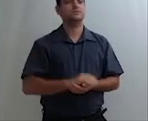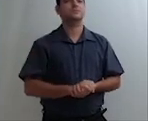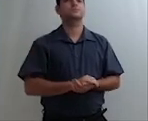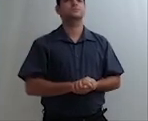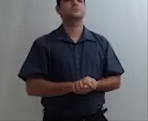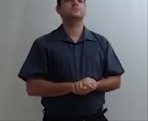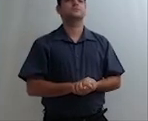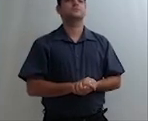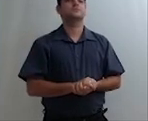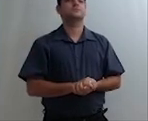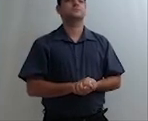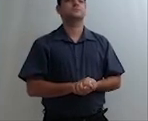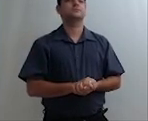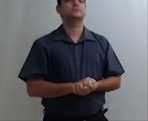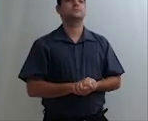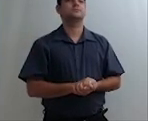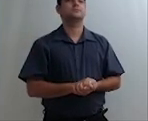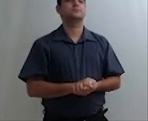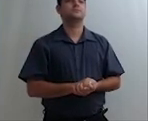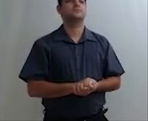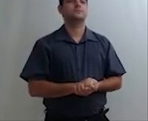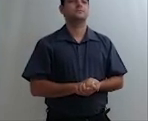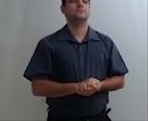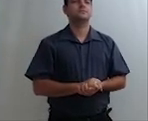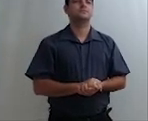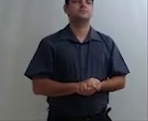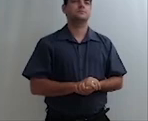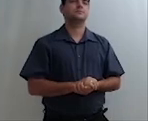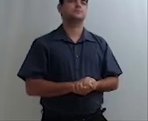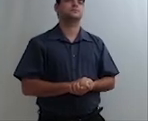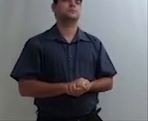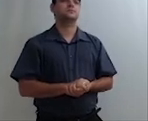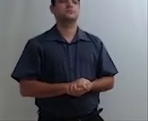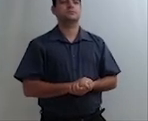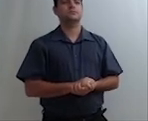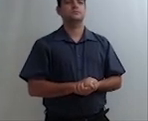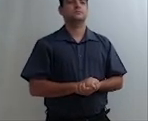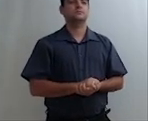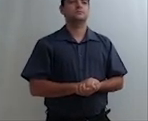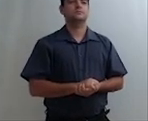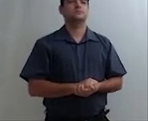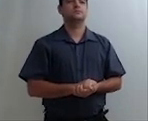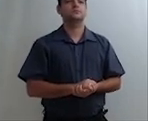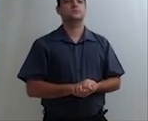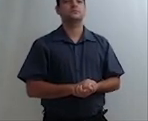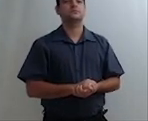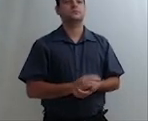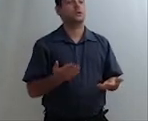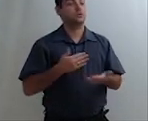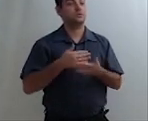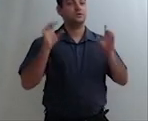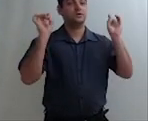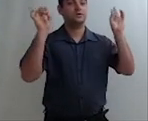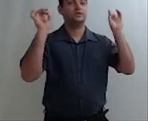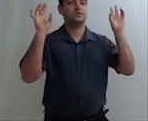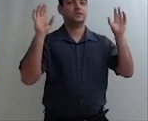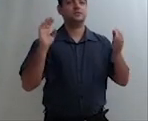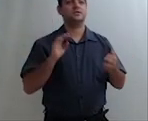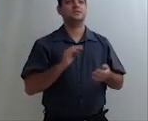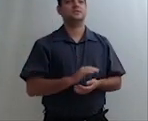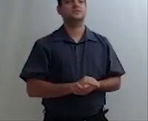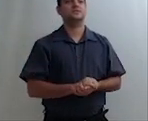bom Vamos aos destaques Ministra Laurita eh o primeiro